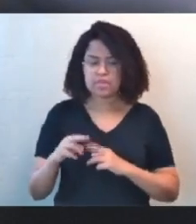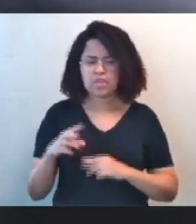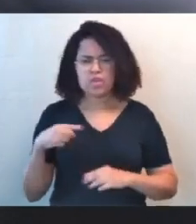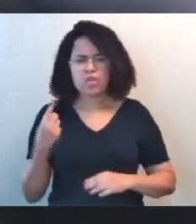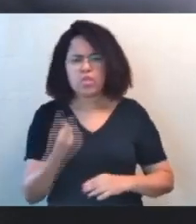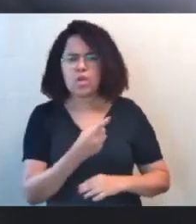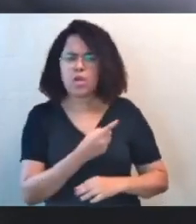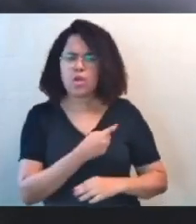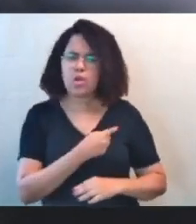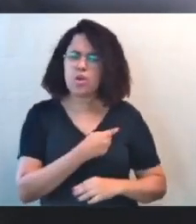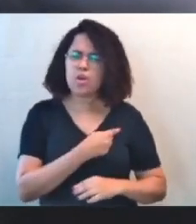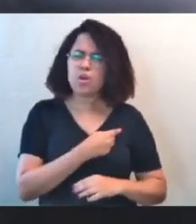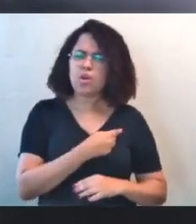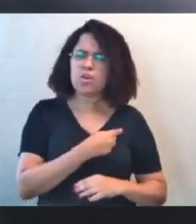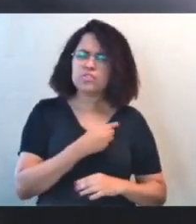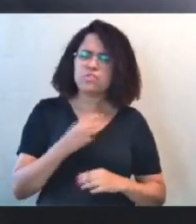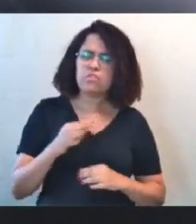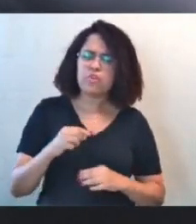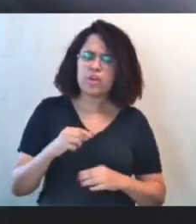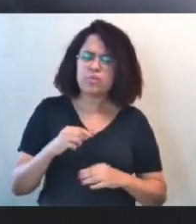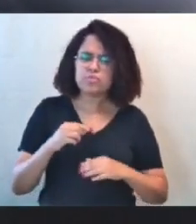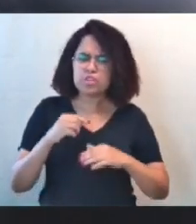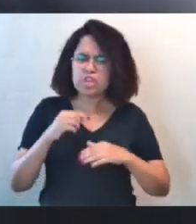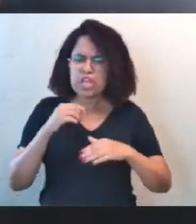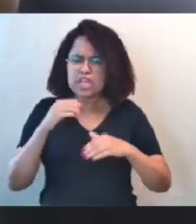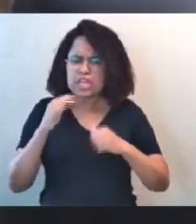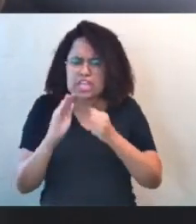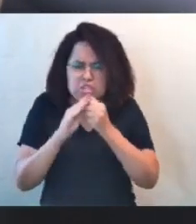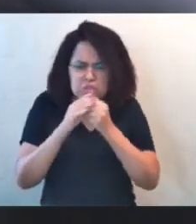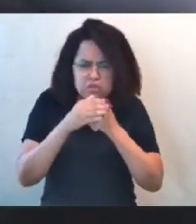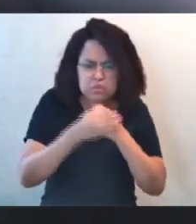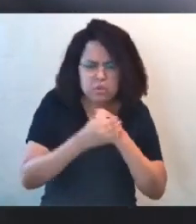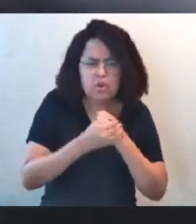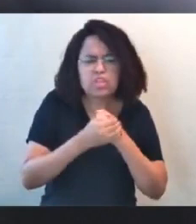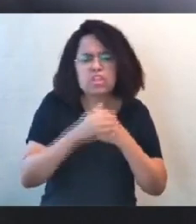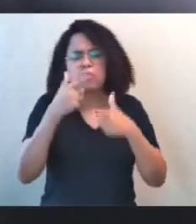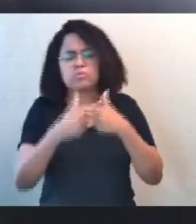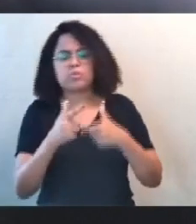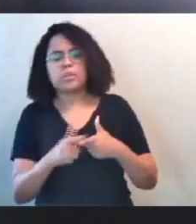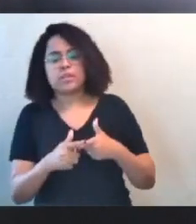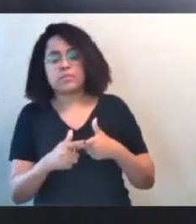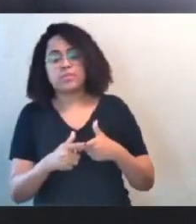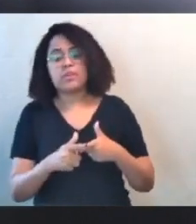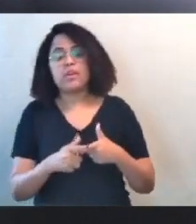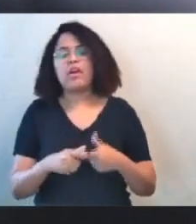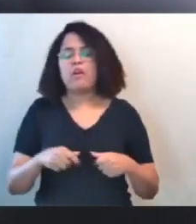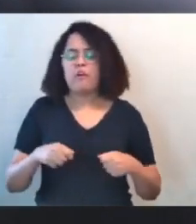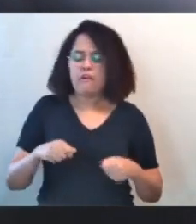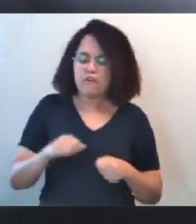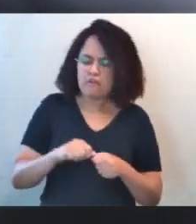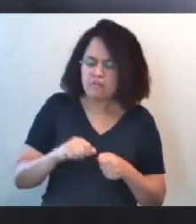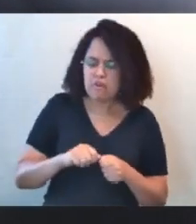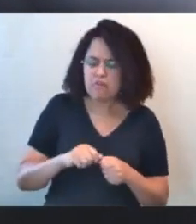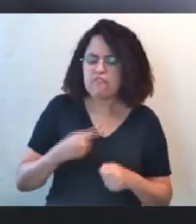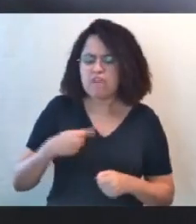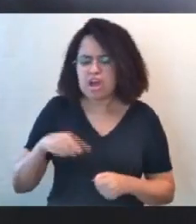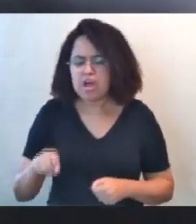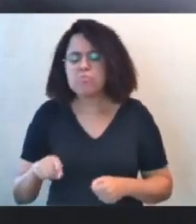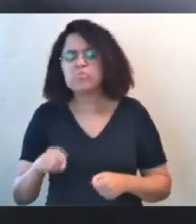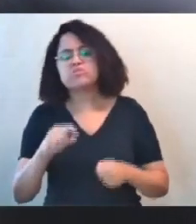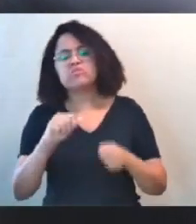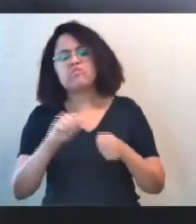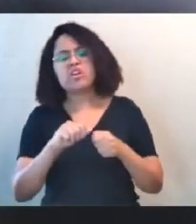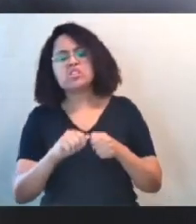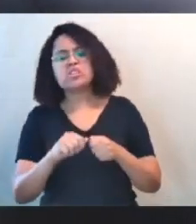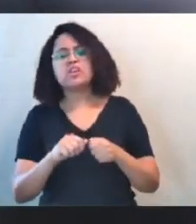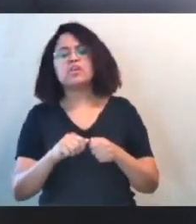Nós não vamos tapar o sol com a peneira, nós vamos fazer o que tem que ser feito. A prefeitura como um todo, a